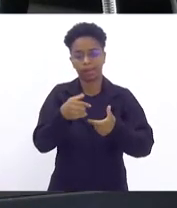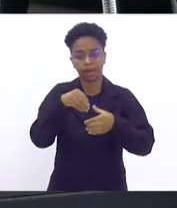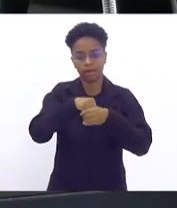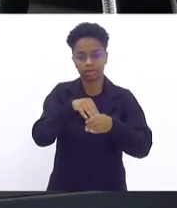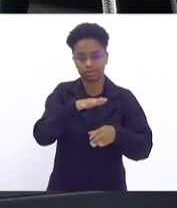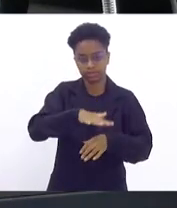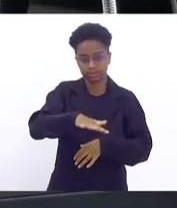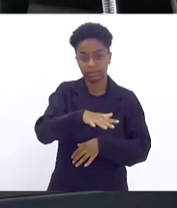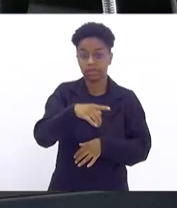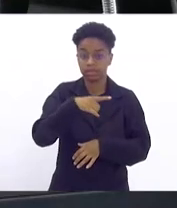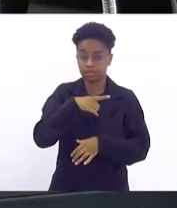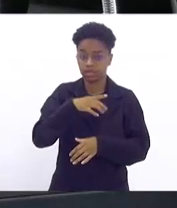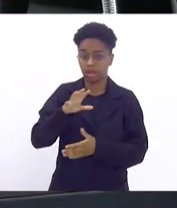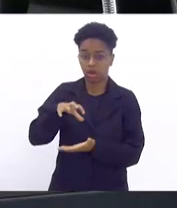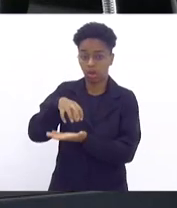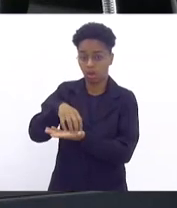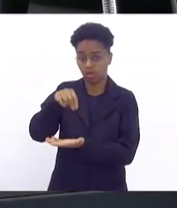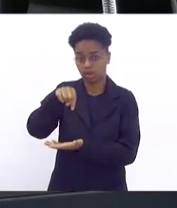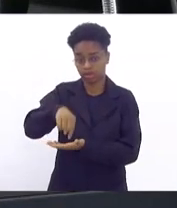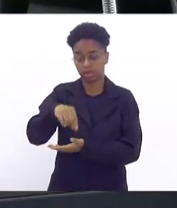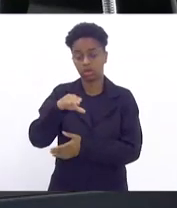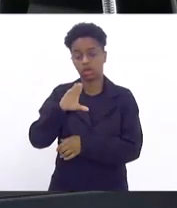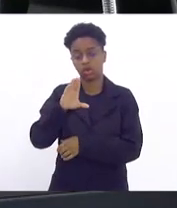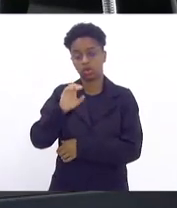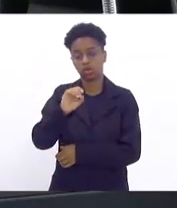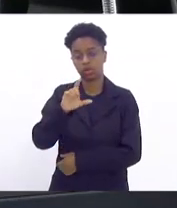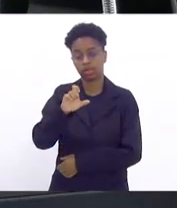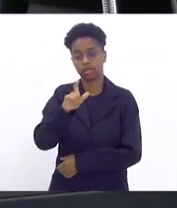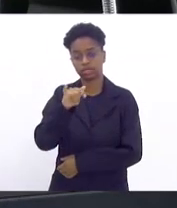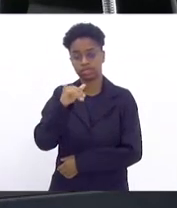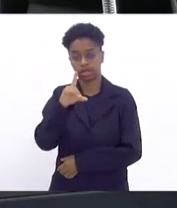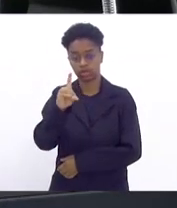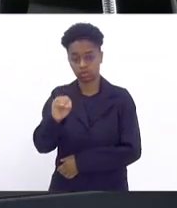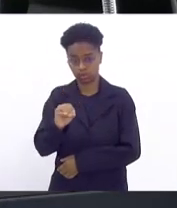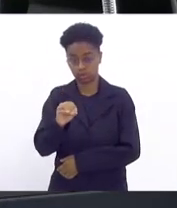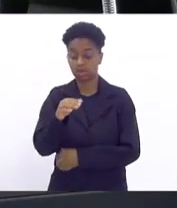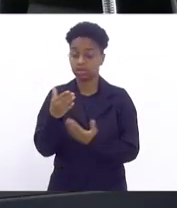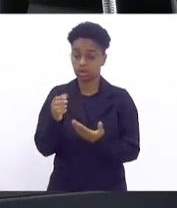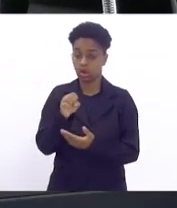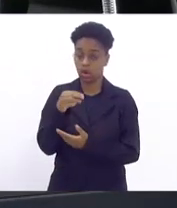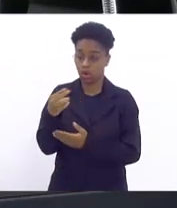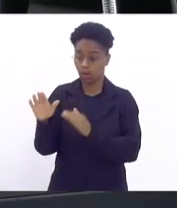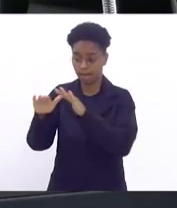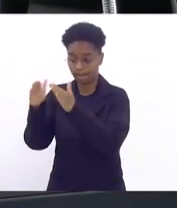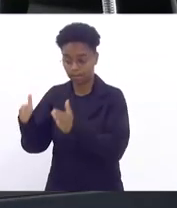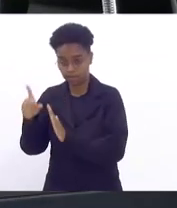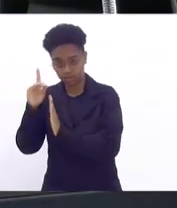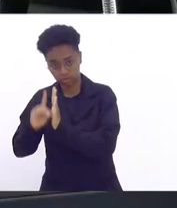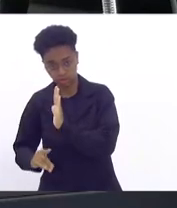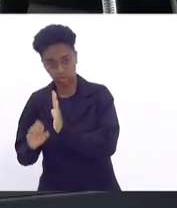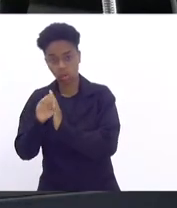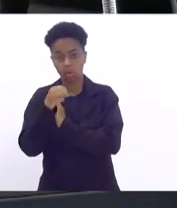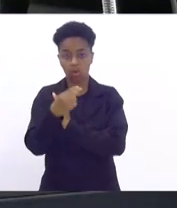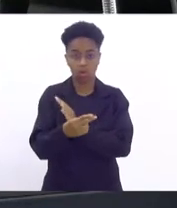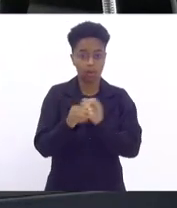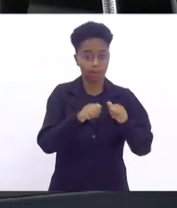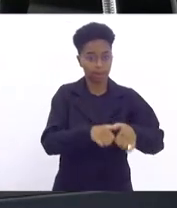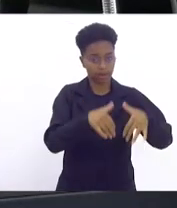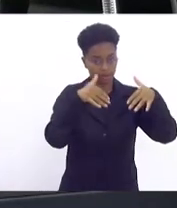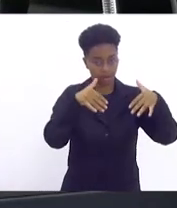órgão colegiado aqui desta casa no caso ao plenário ou a mesa diretora para que dele